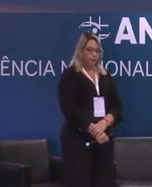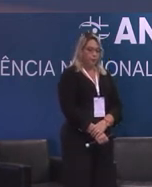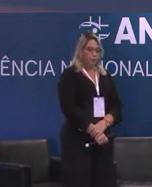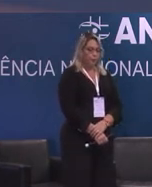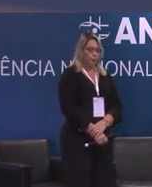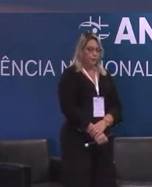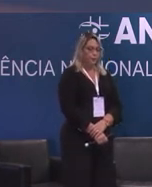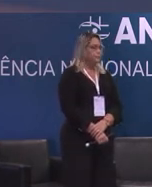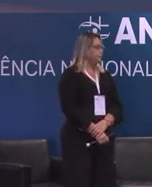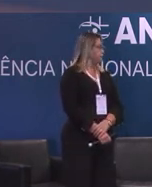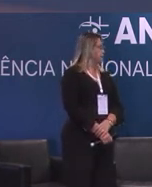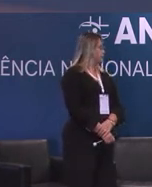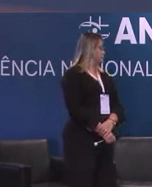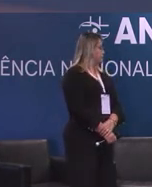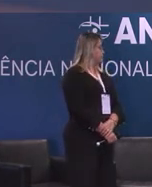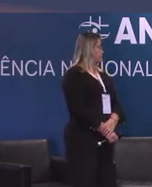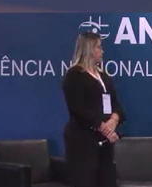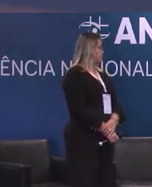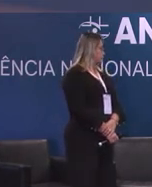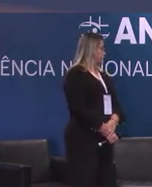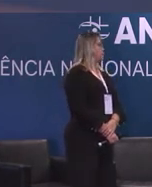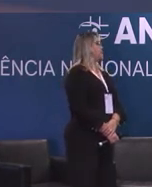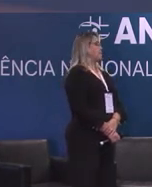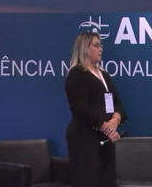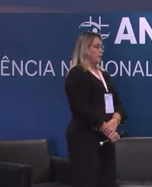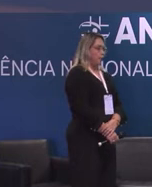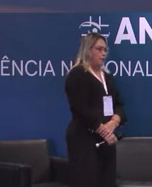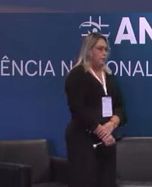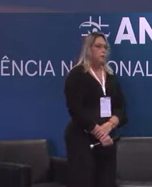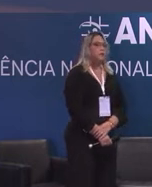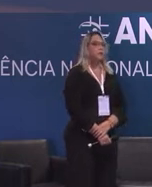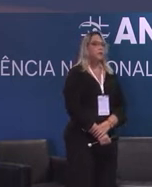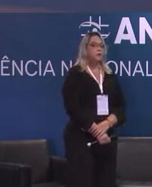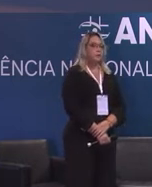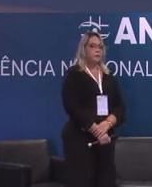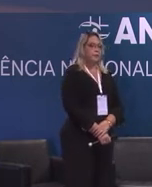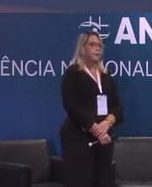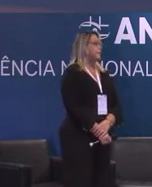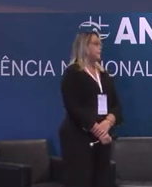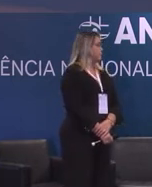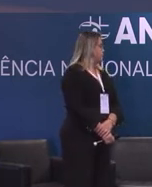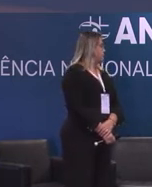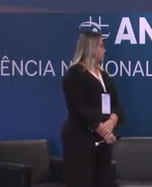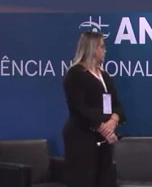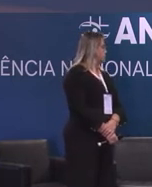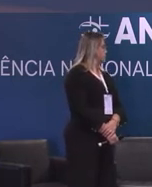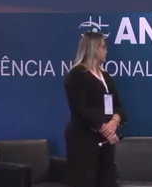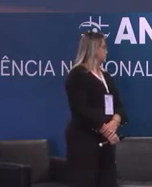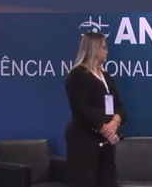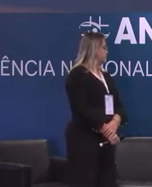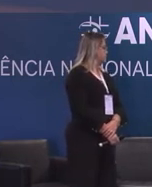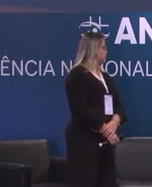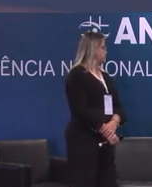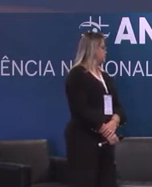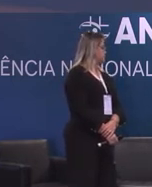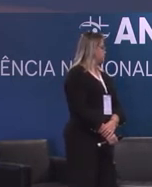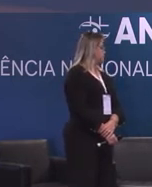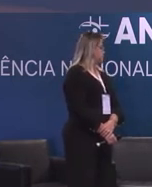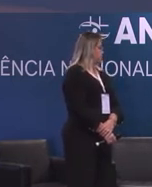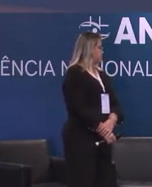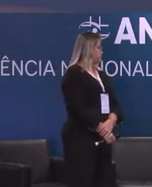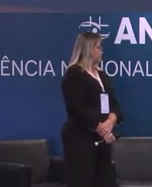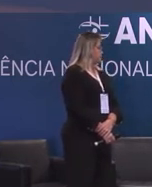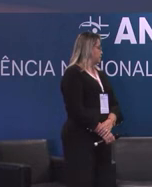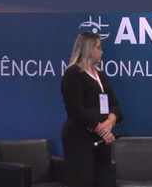Quantos exemplos vocês deram aqui de trabalhos com o Ministério Público, com Receita, e agora incluindo também a Secretaria